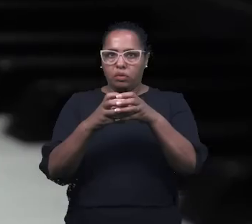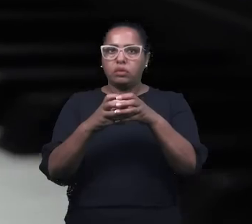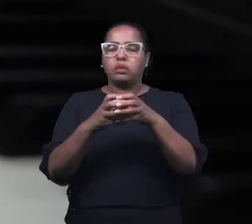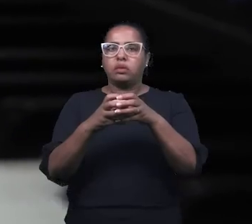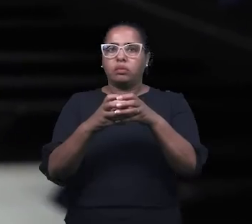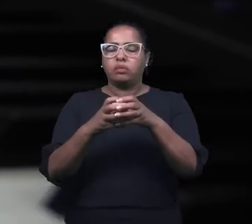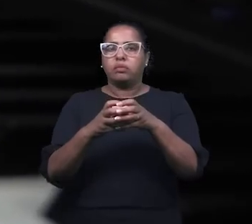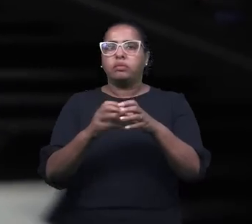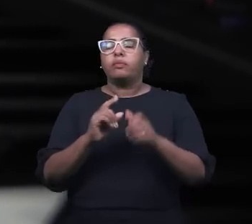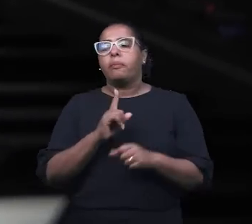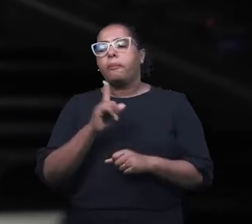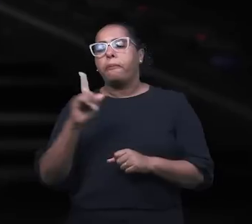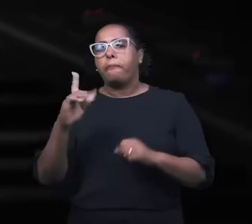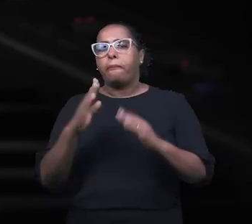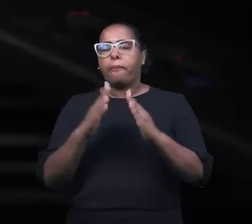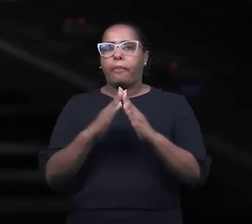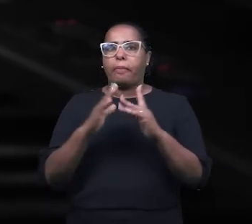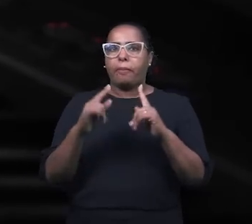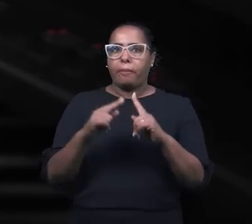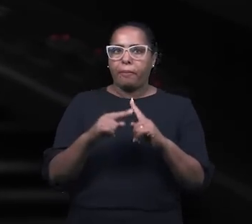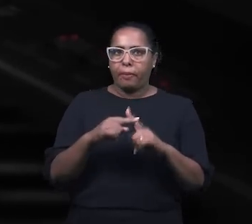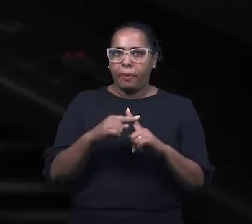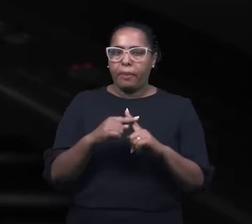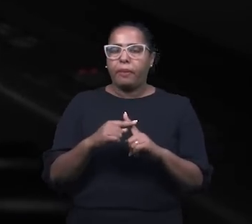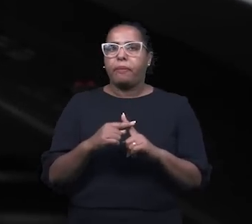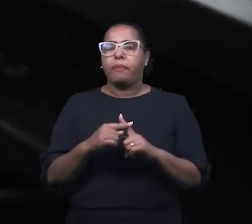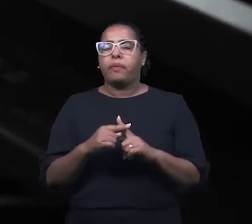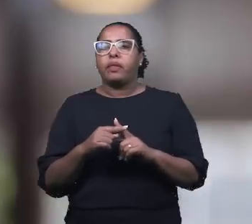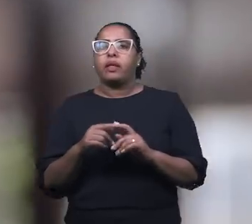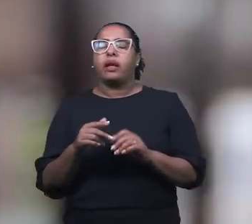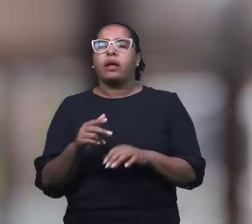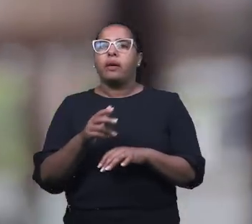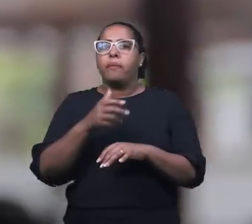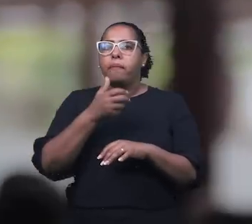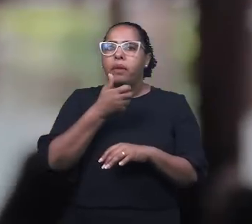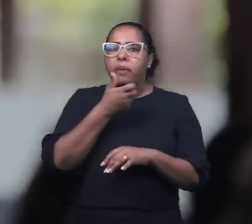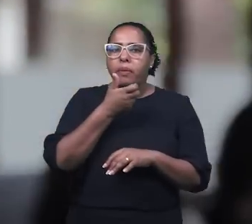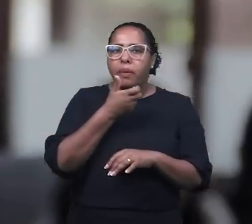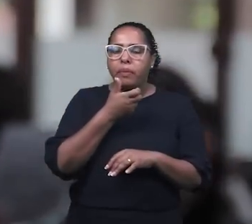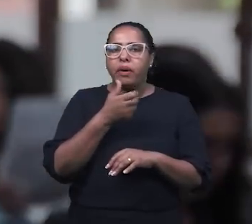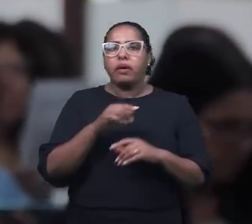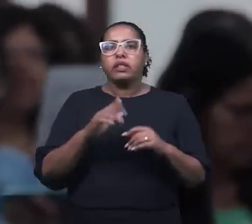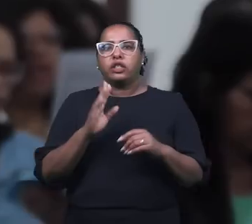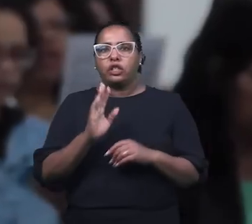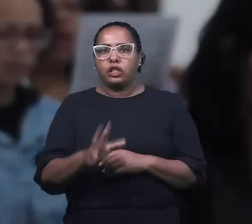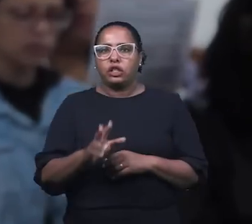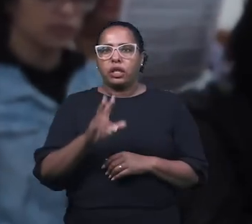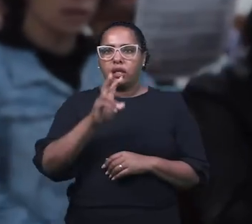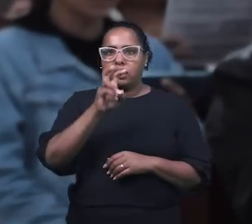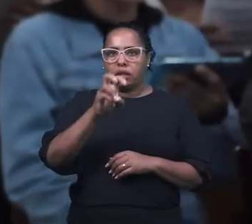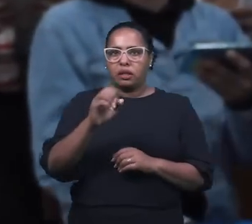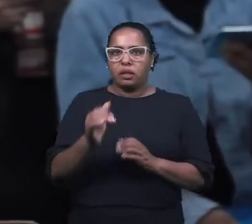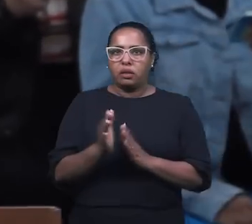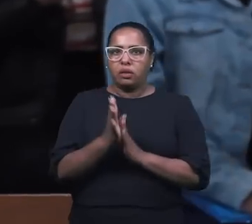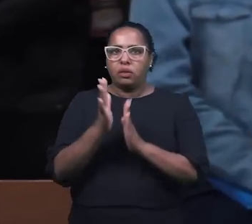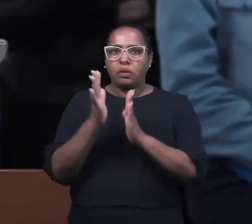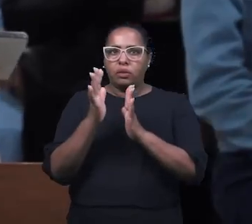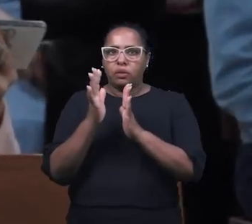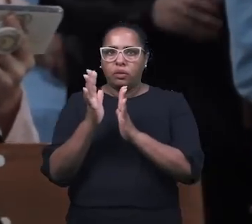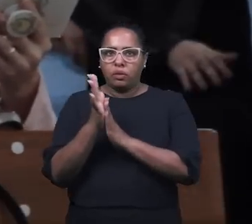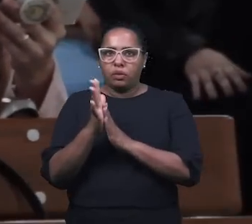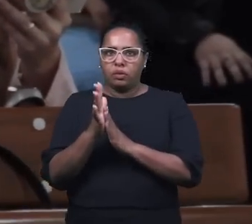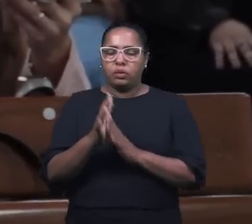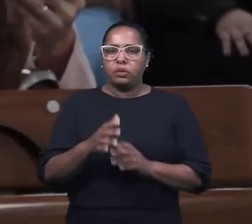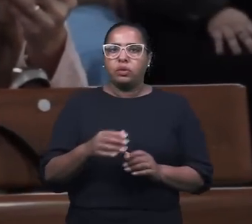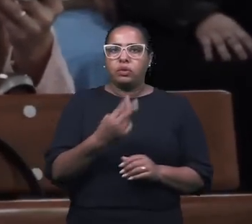coral. E lá na igreja nós gravamos já 5 louvores, né?